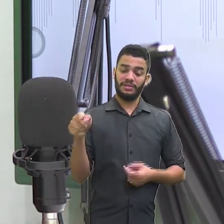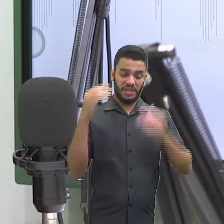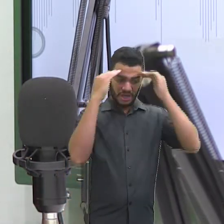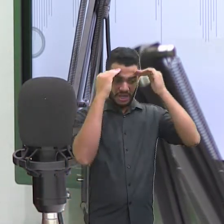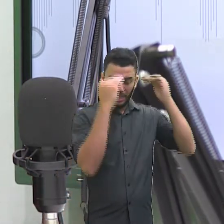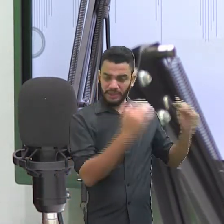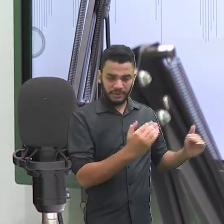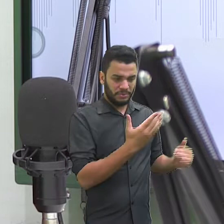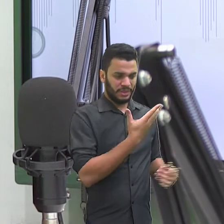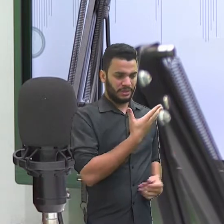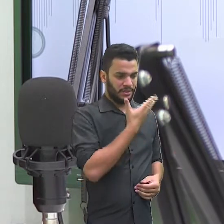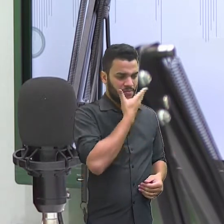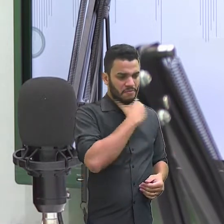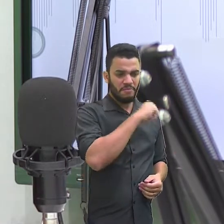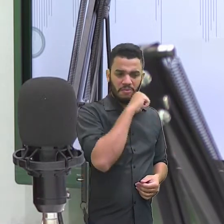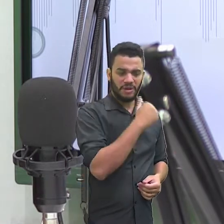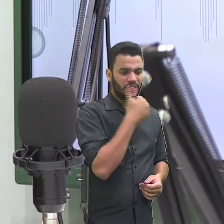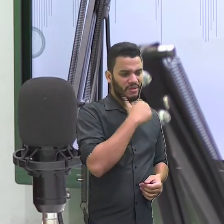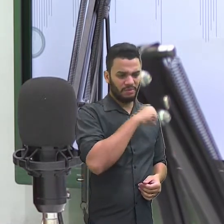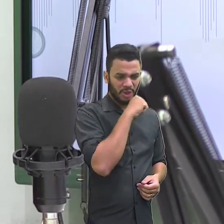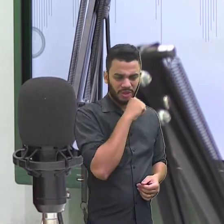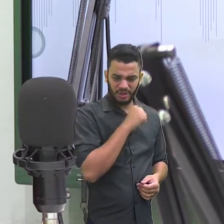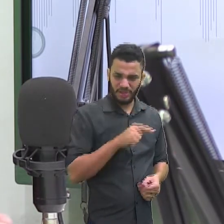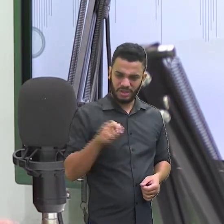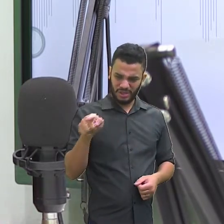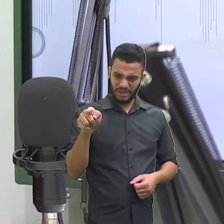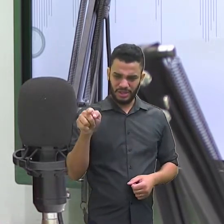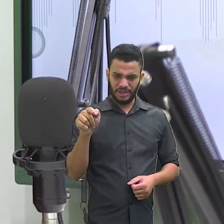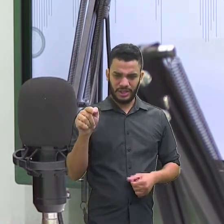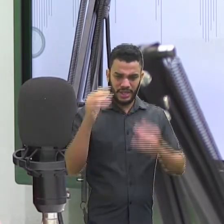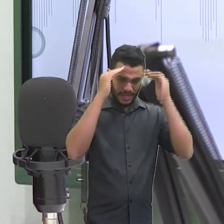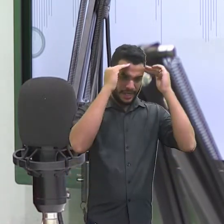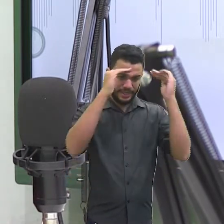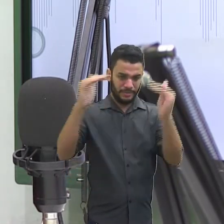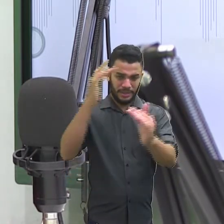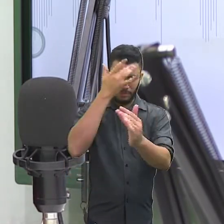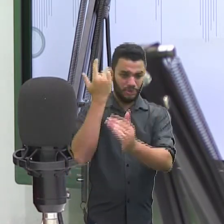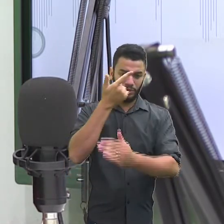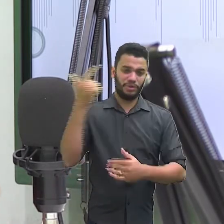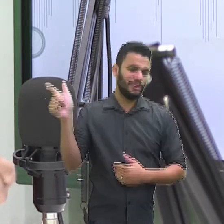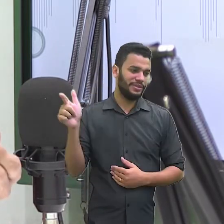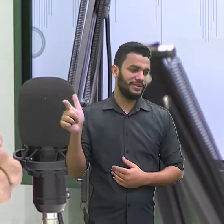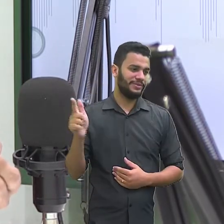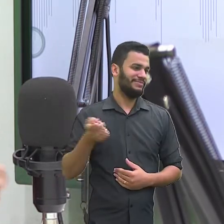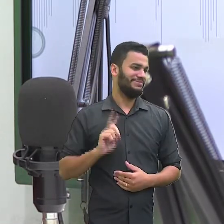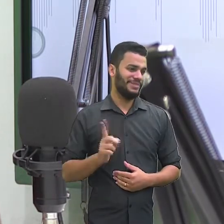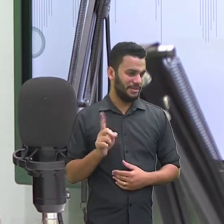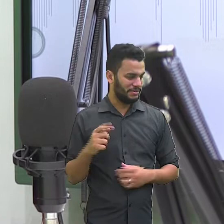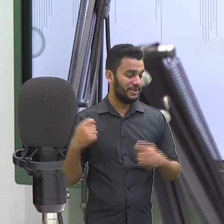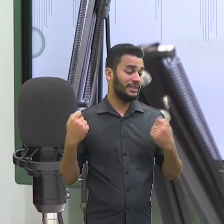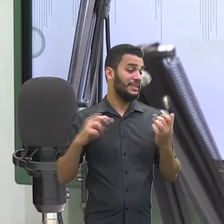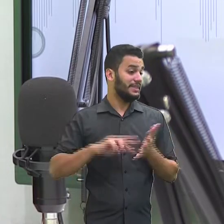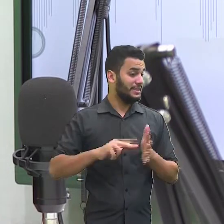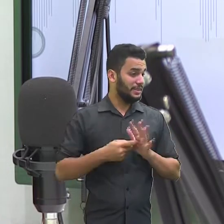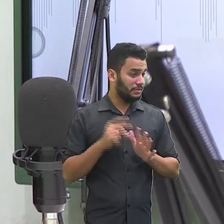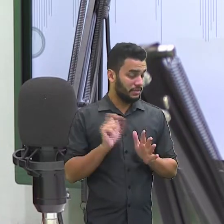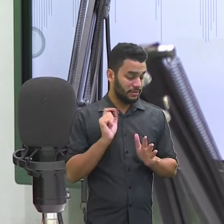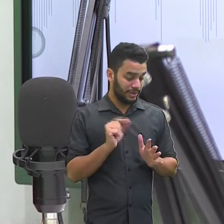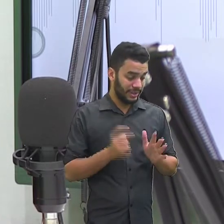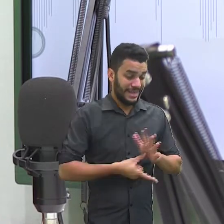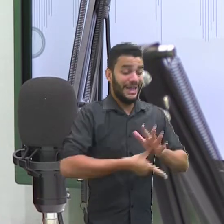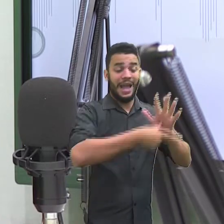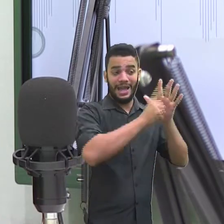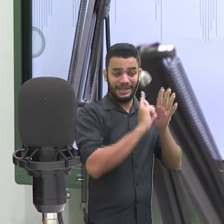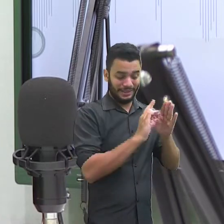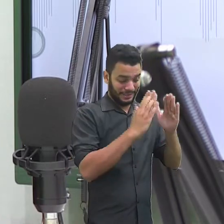professor? Se não se respeita a pai e a mãe, se vai respeitar alguém que não é do seu próprio sangue? Por isso,